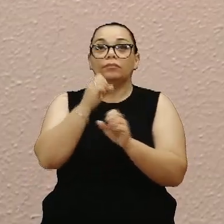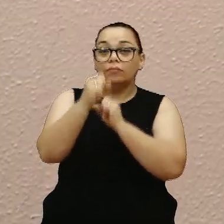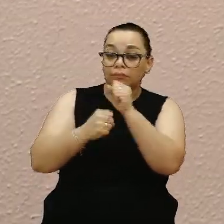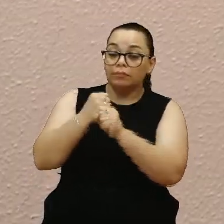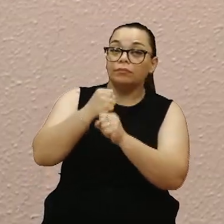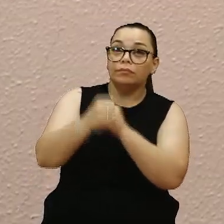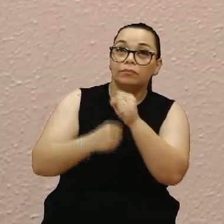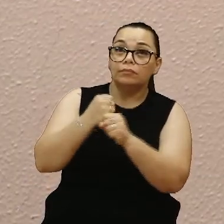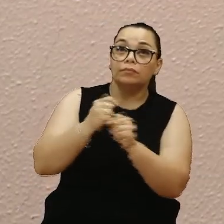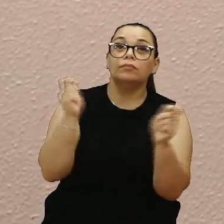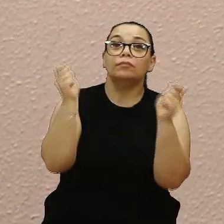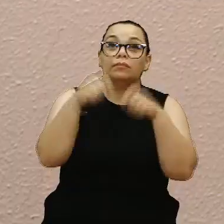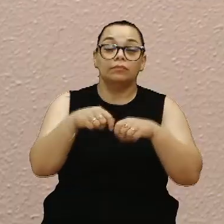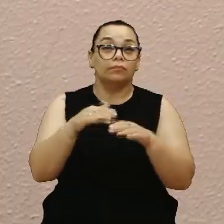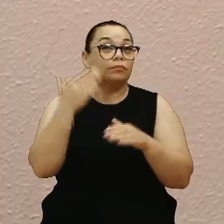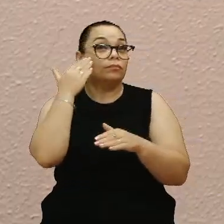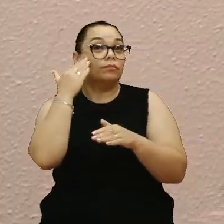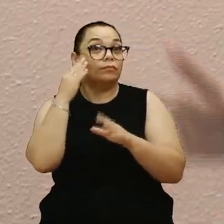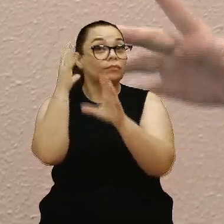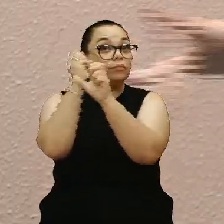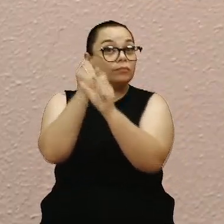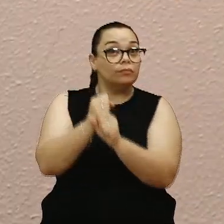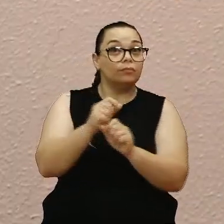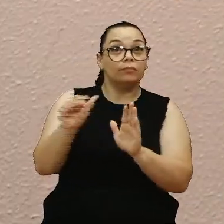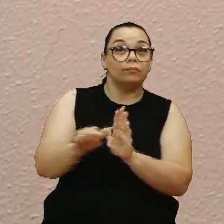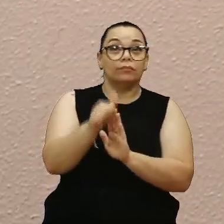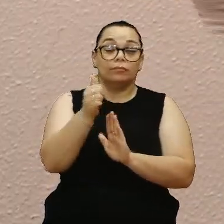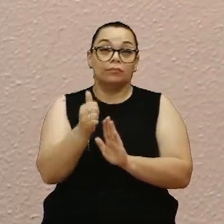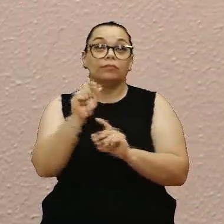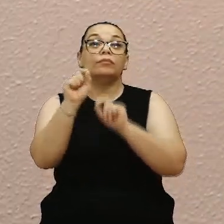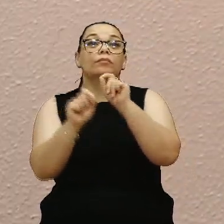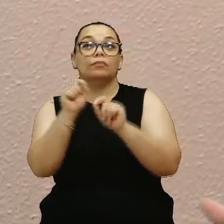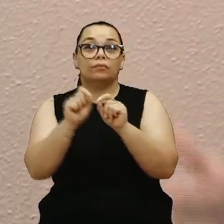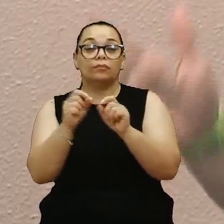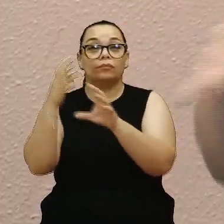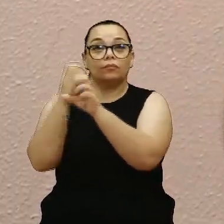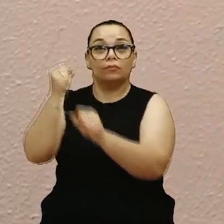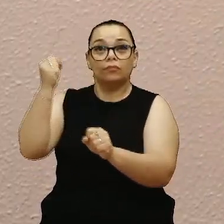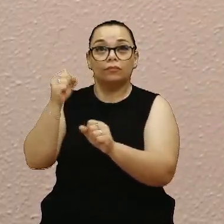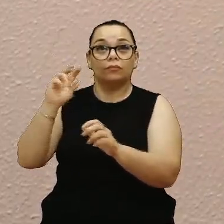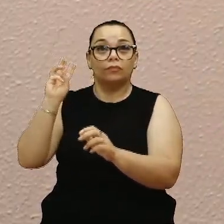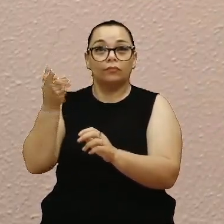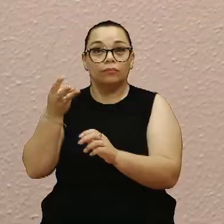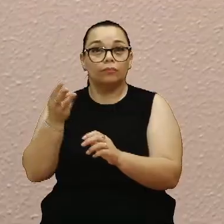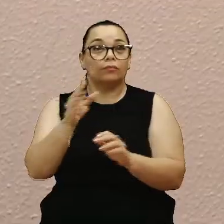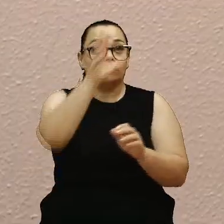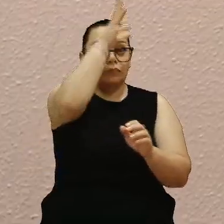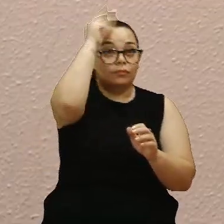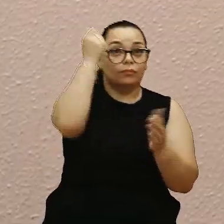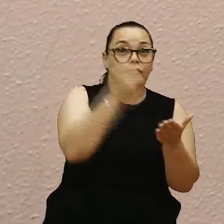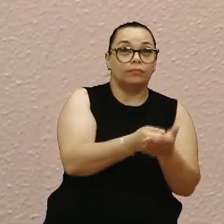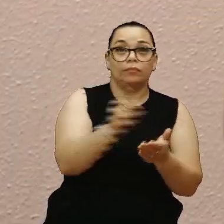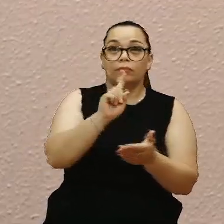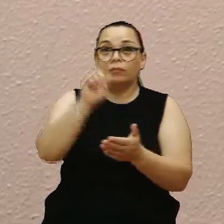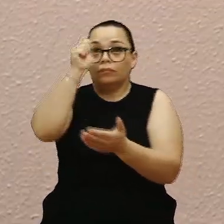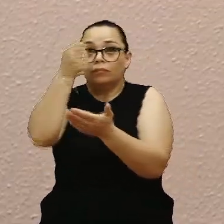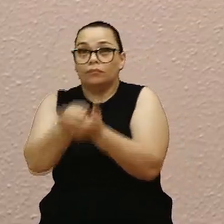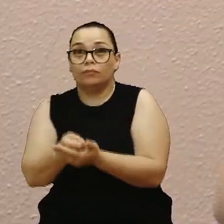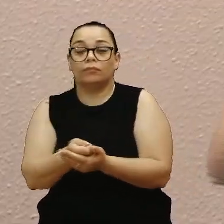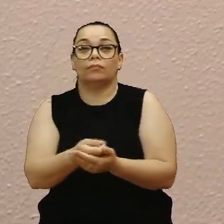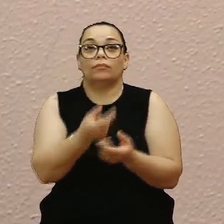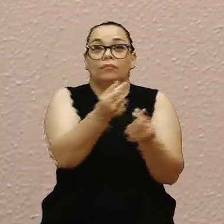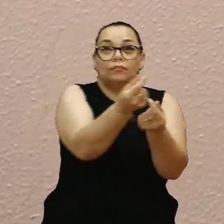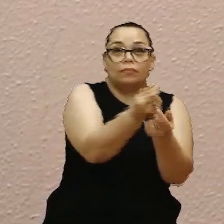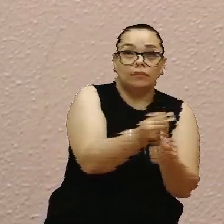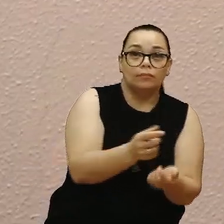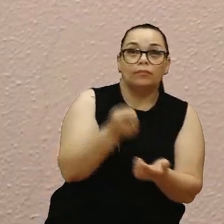para que a gente possa compreender melhor as contas, o que vai de fato de lucro para a Visade, o que a prefeitura paga, o que a prefeitura não paga, o que a passagem banca, o